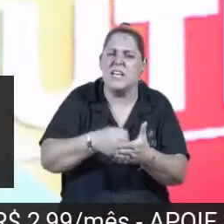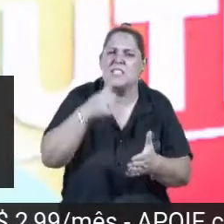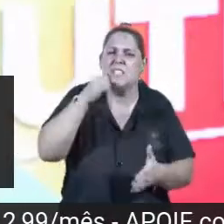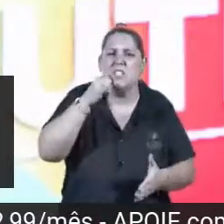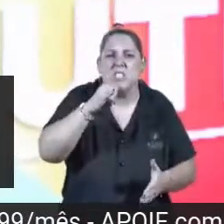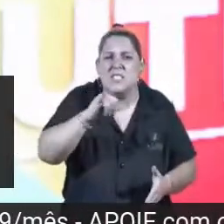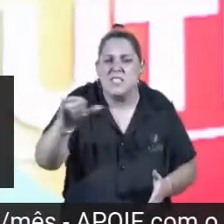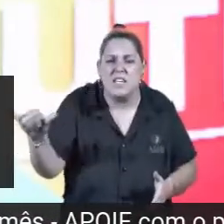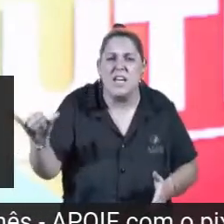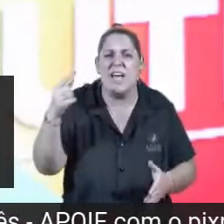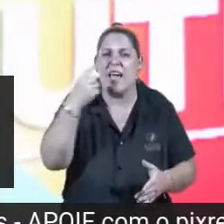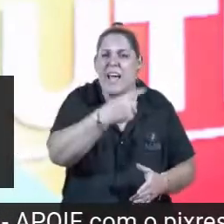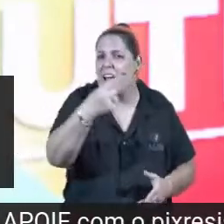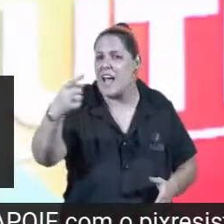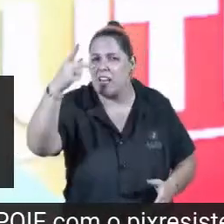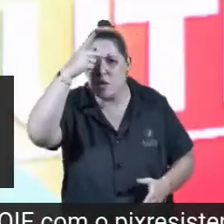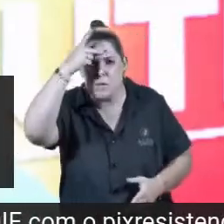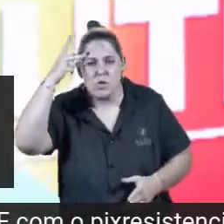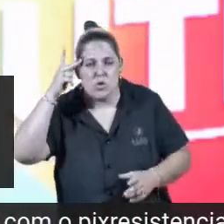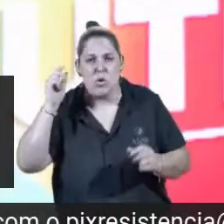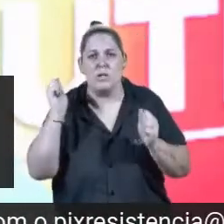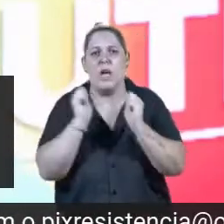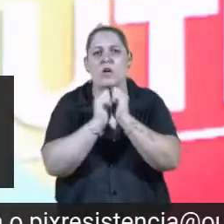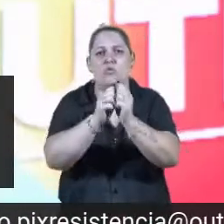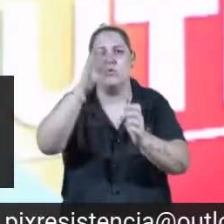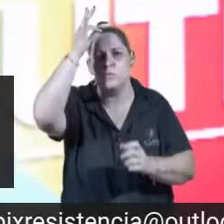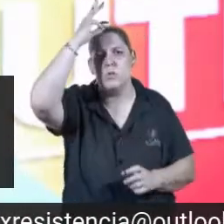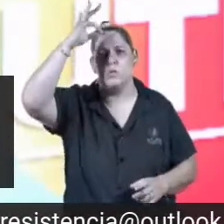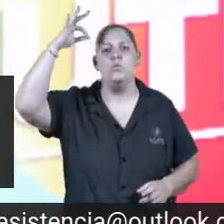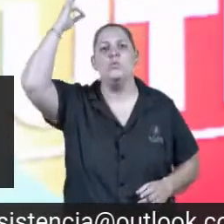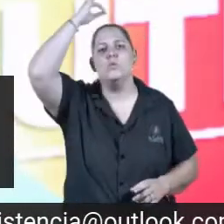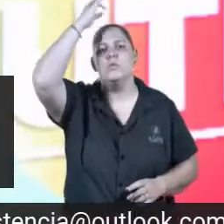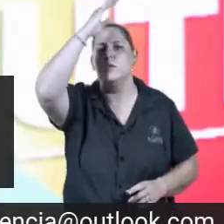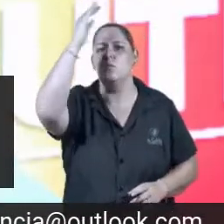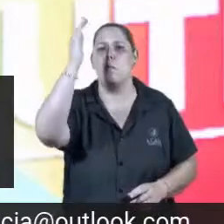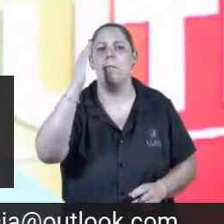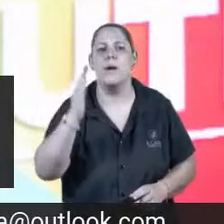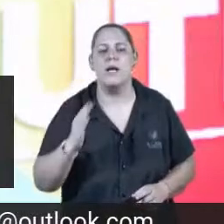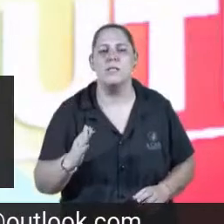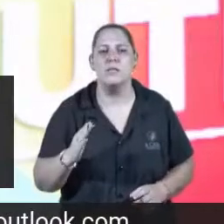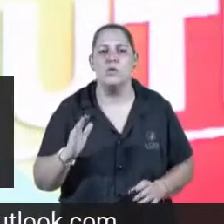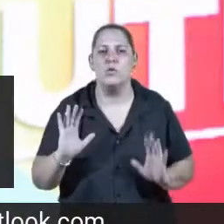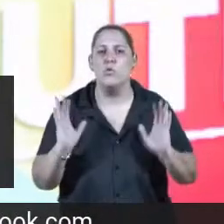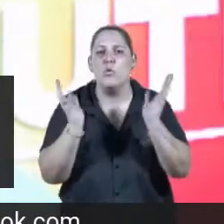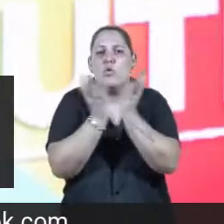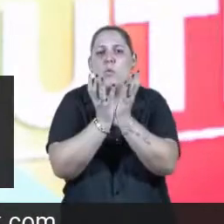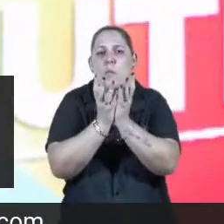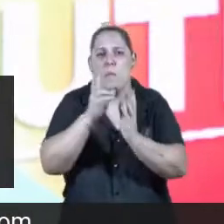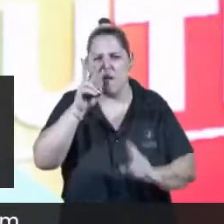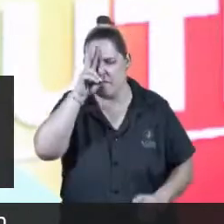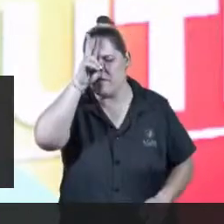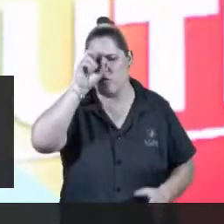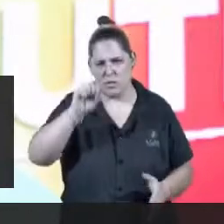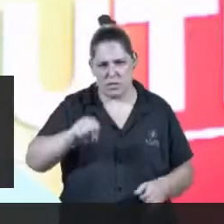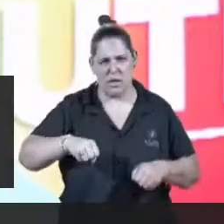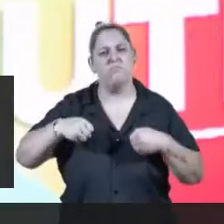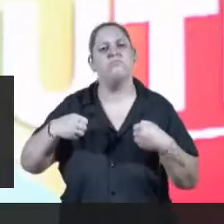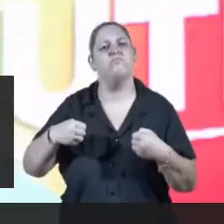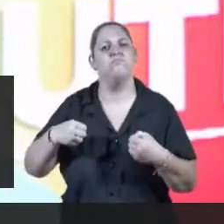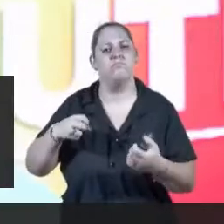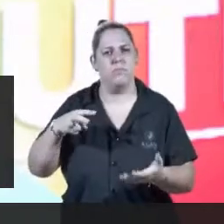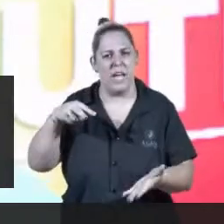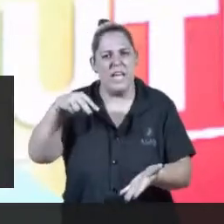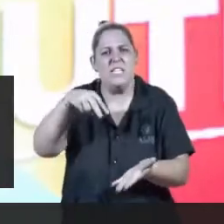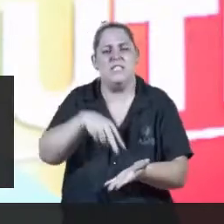está em todo o território do nosso estado do Espírito Santo e do Brasil, de que o partido é uma força resistente. E uma